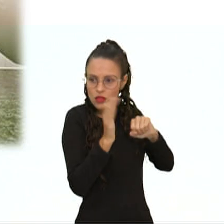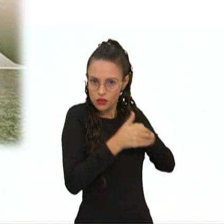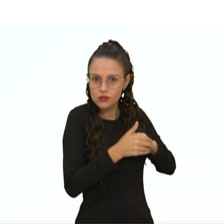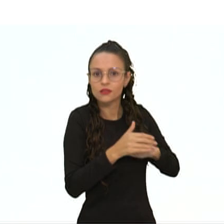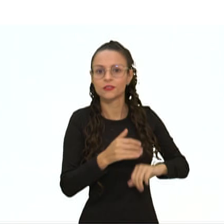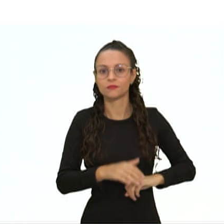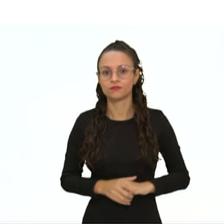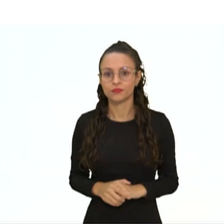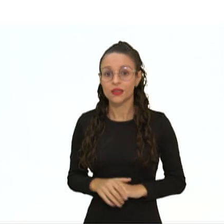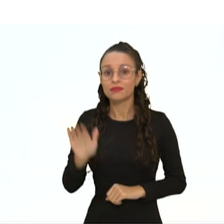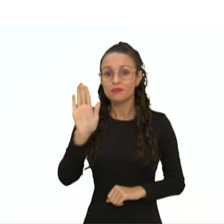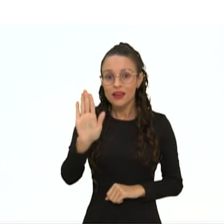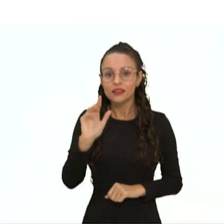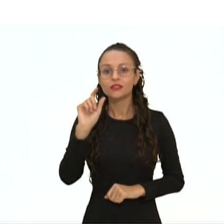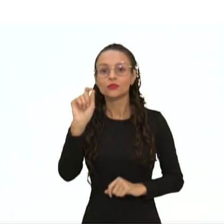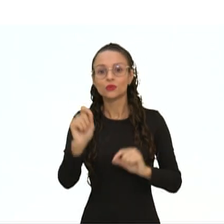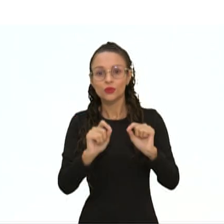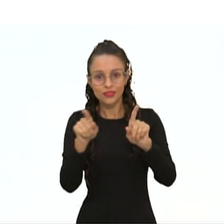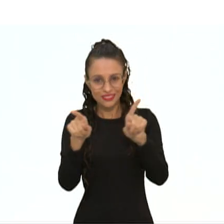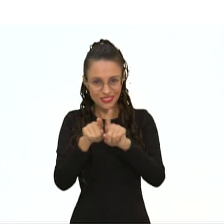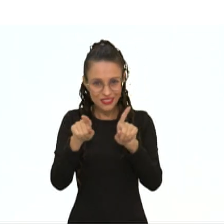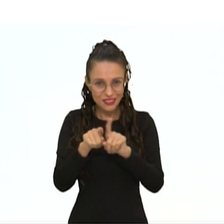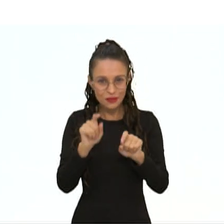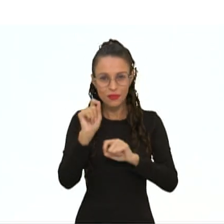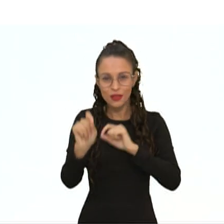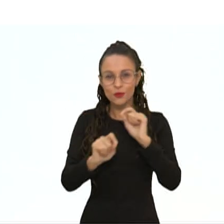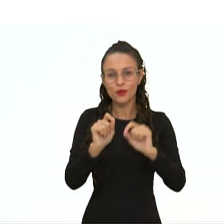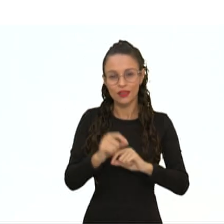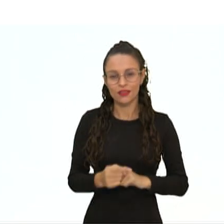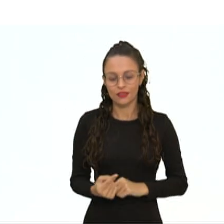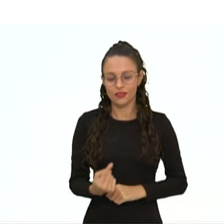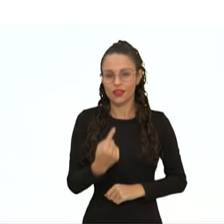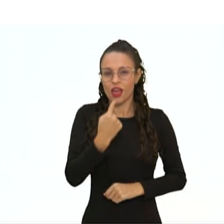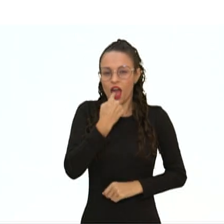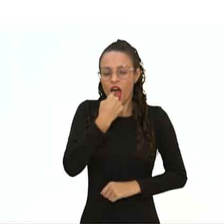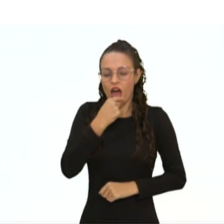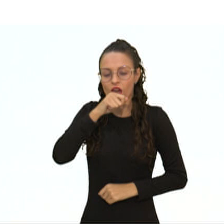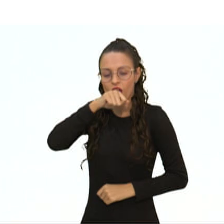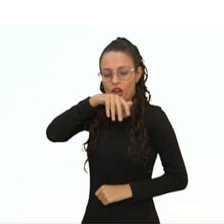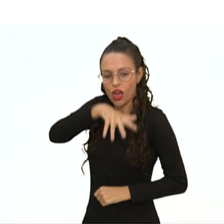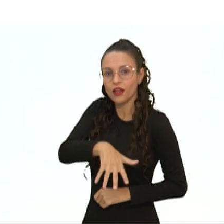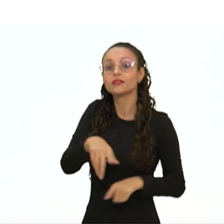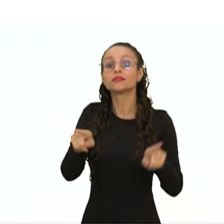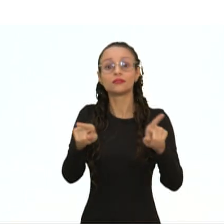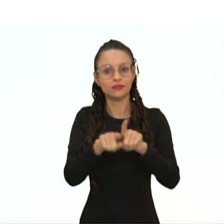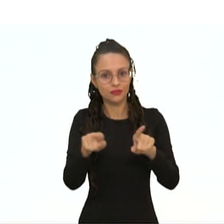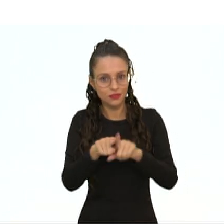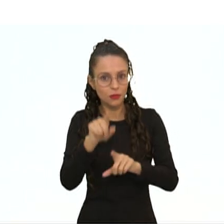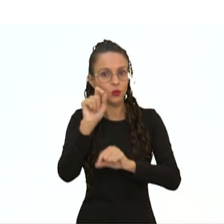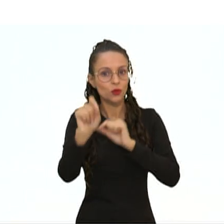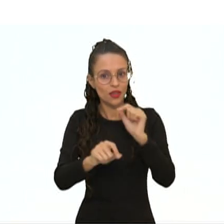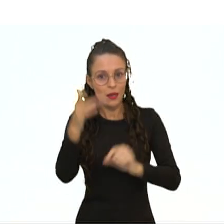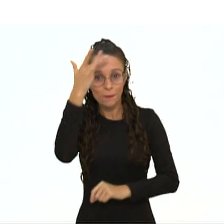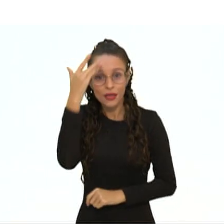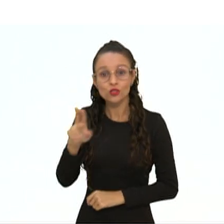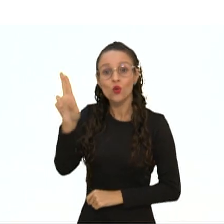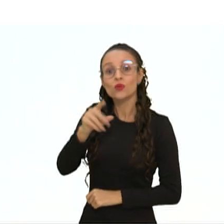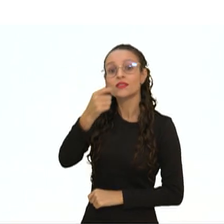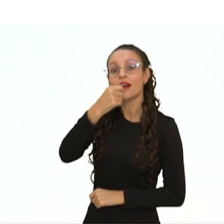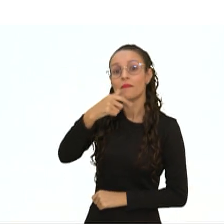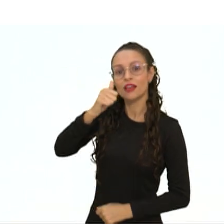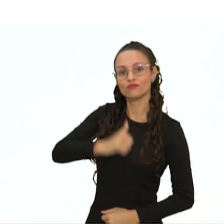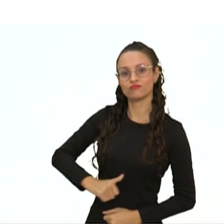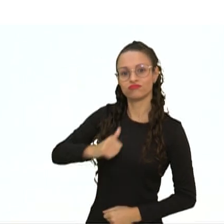né mas além disso que eu falei dela induzir o vômito em alguns casos a pessoa usa